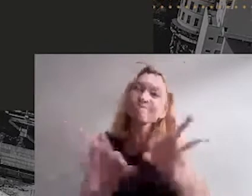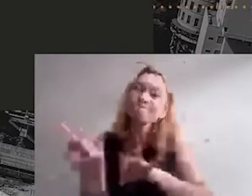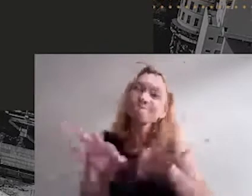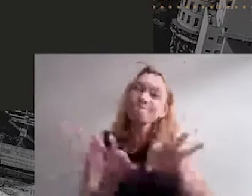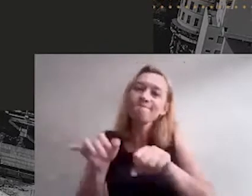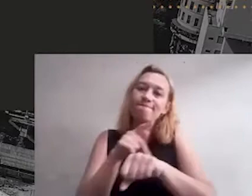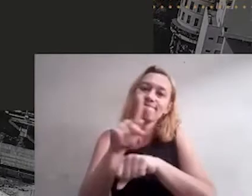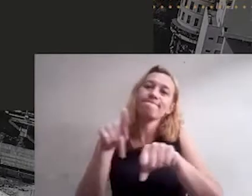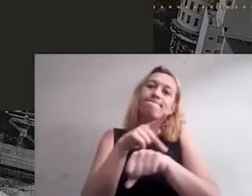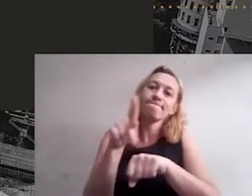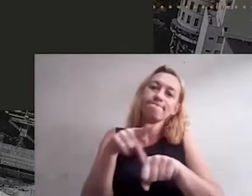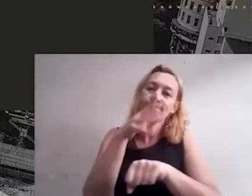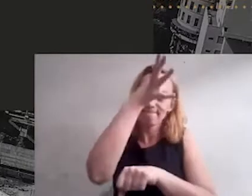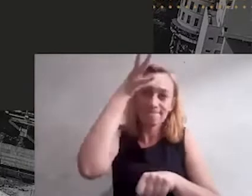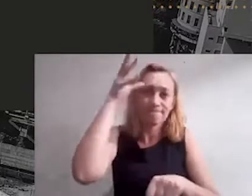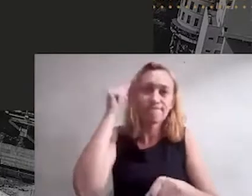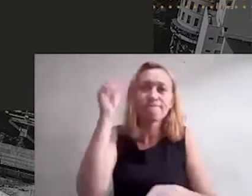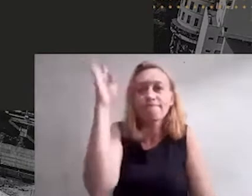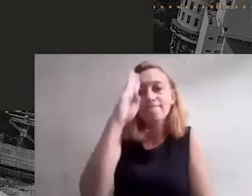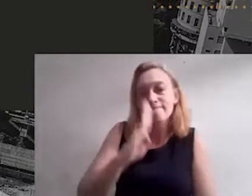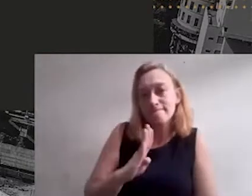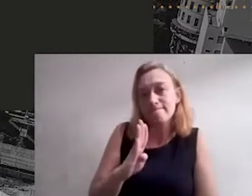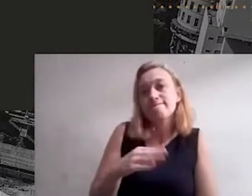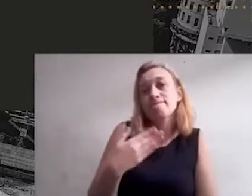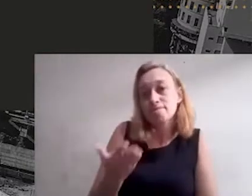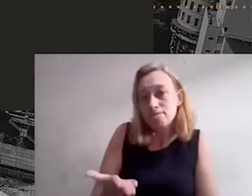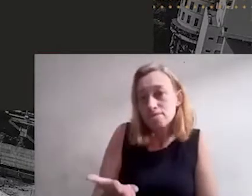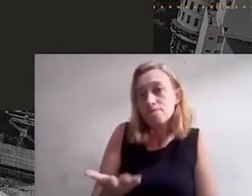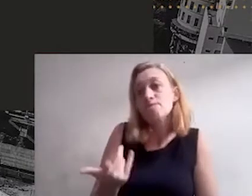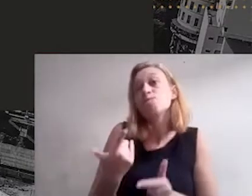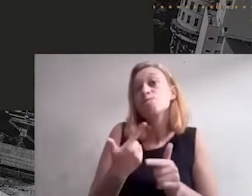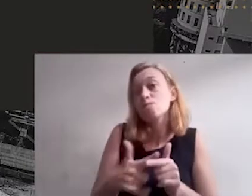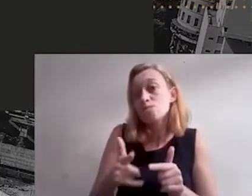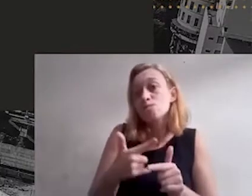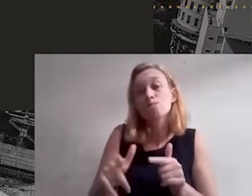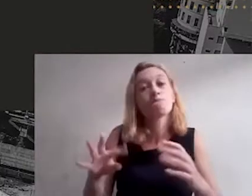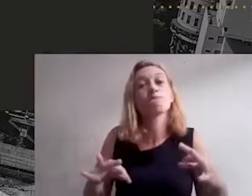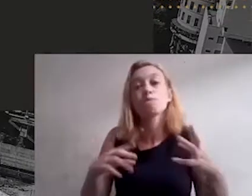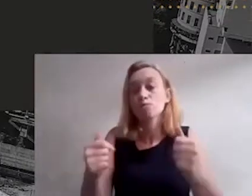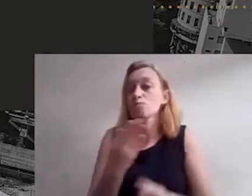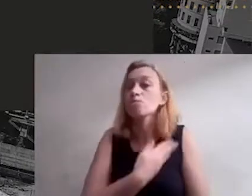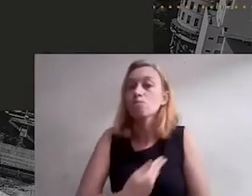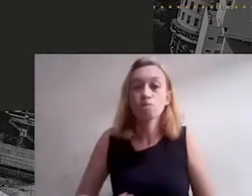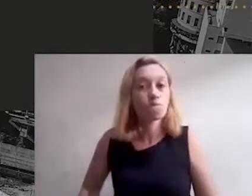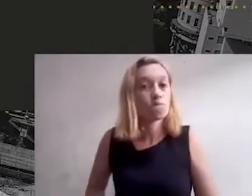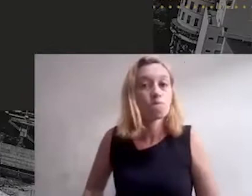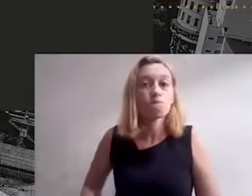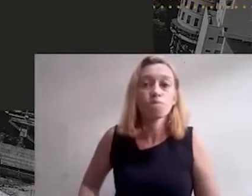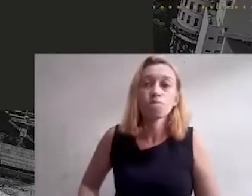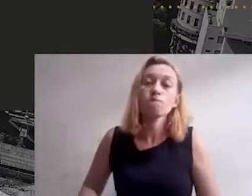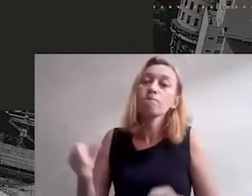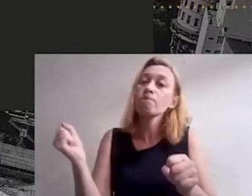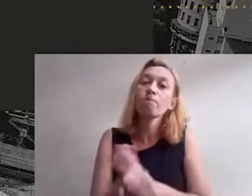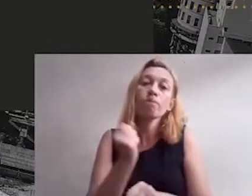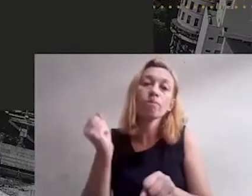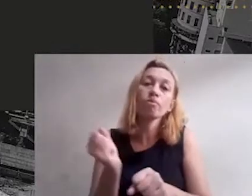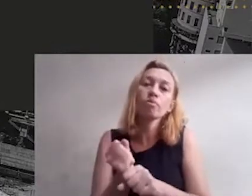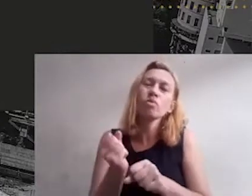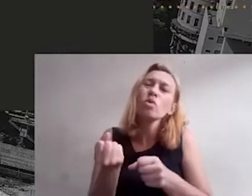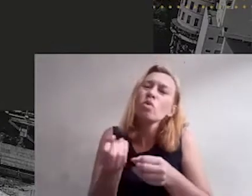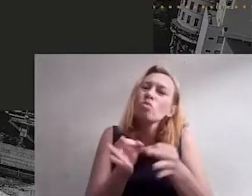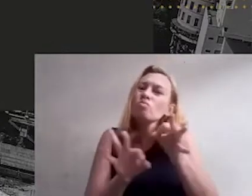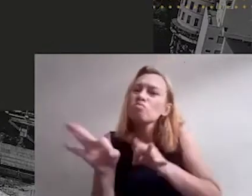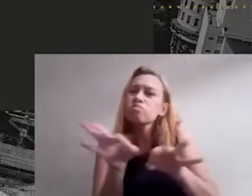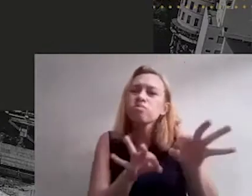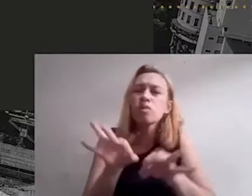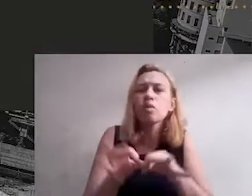Brasil, isso é um problema de todos os governos, a gente não construiu um projeto de país. O que nós